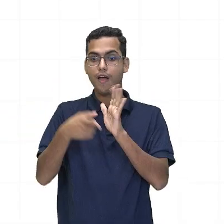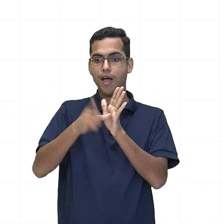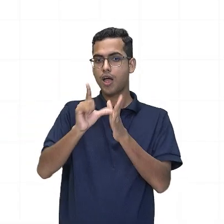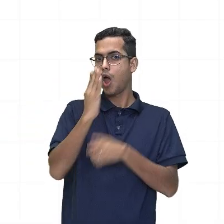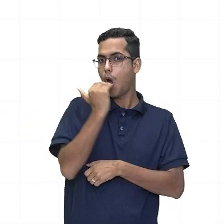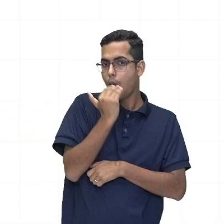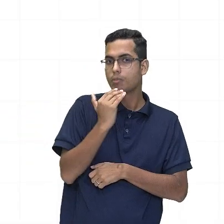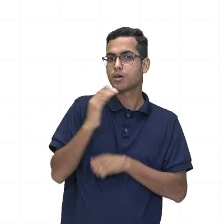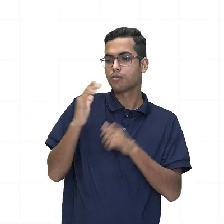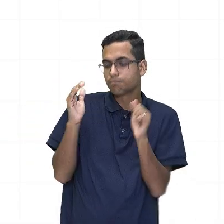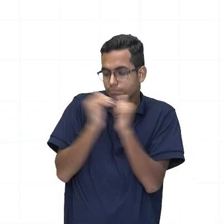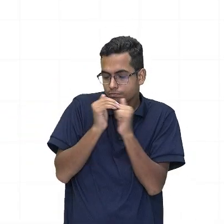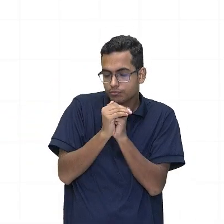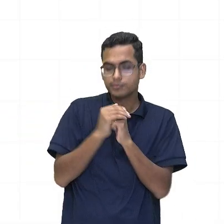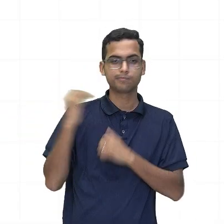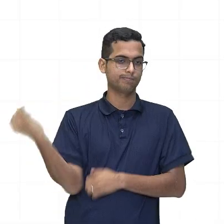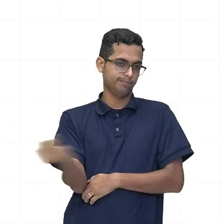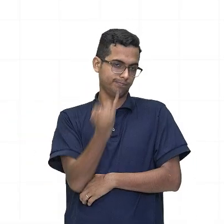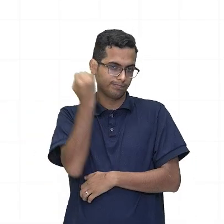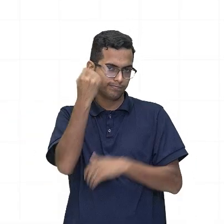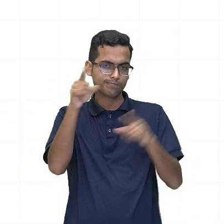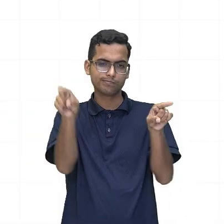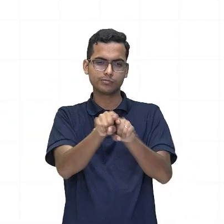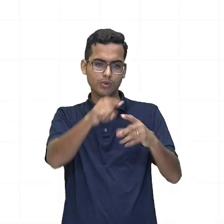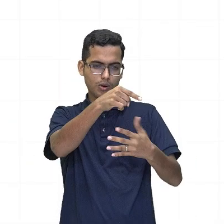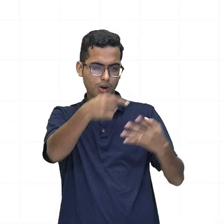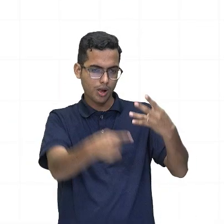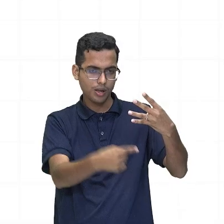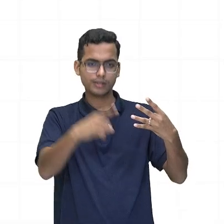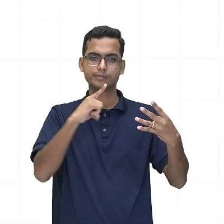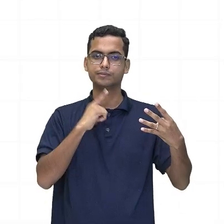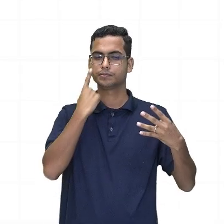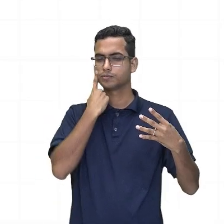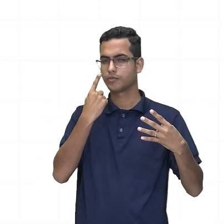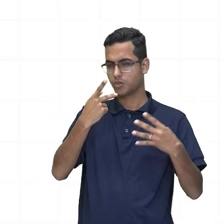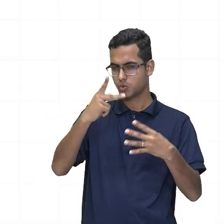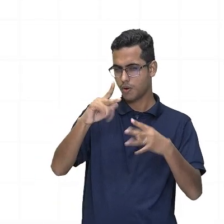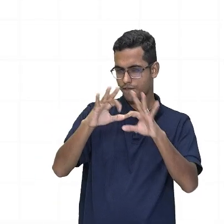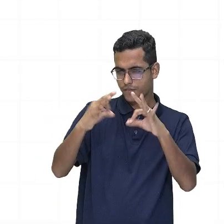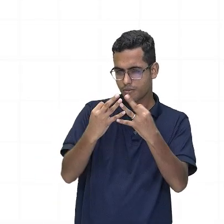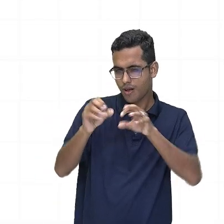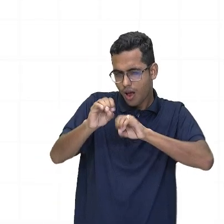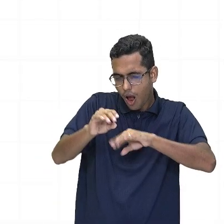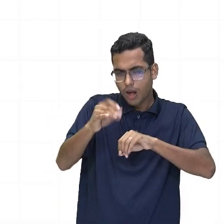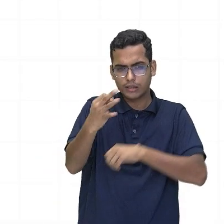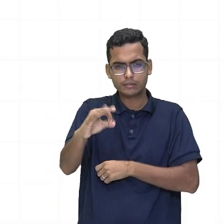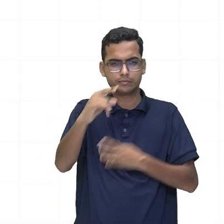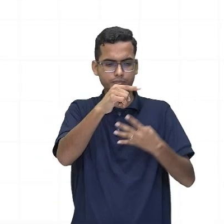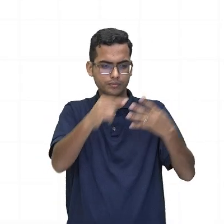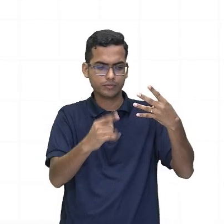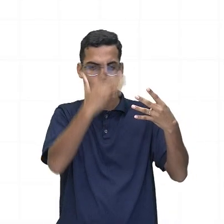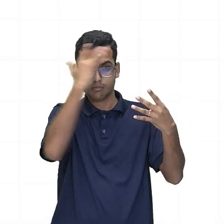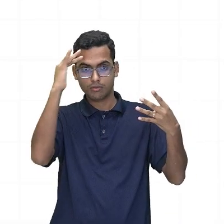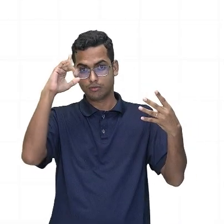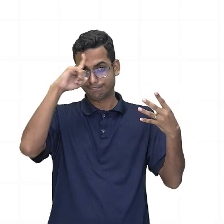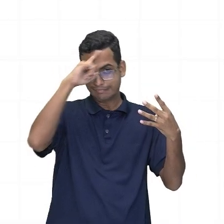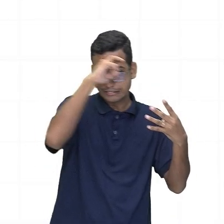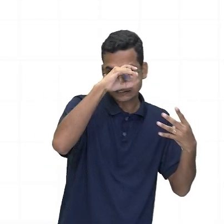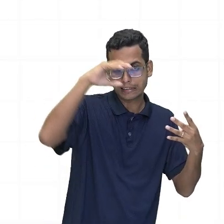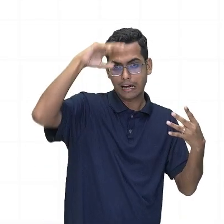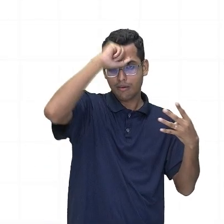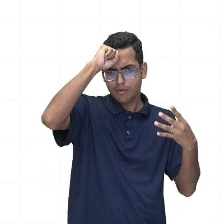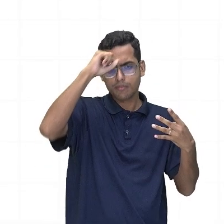E veja só, algumas dessas coisas as pessoas têm dificuldade de aprender. Então é preciso que o